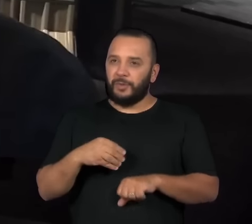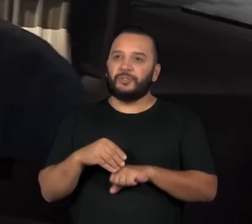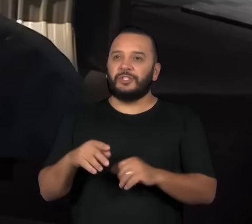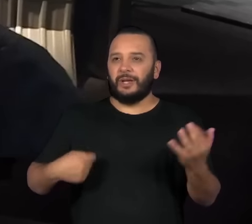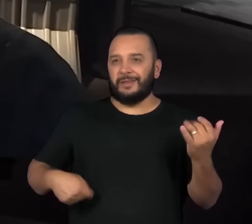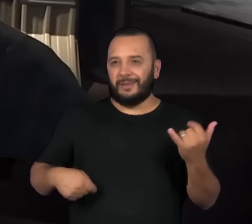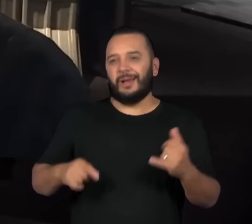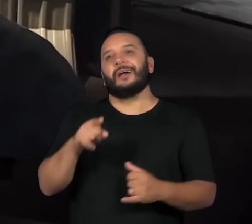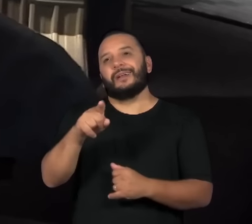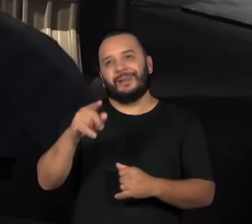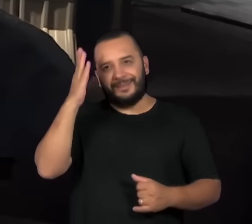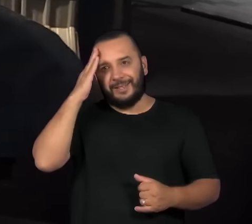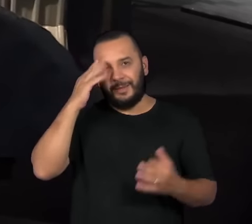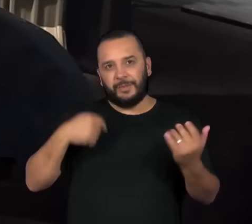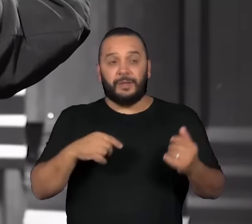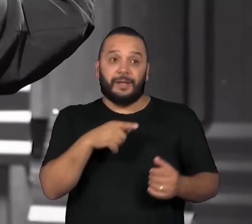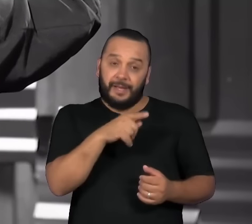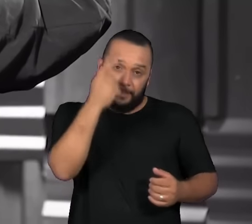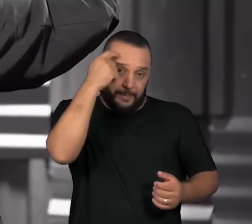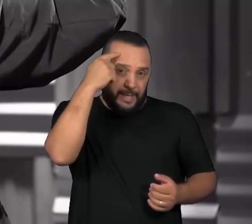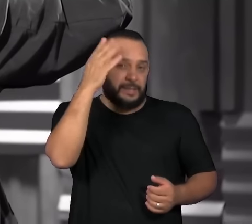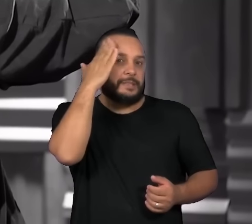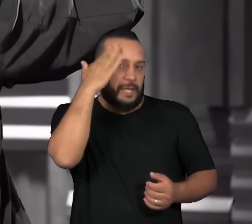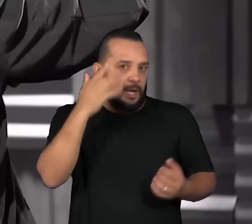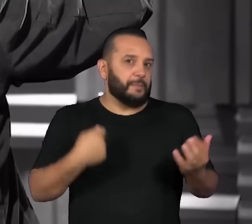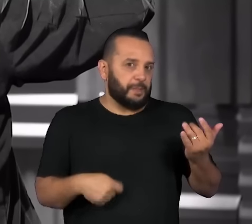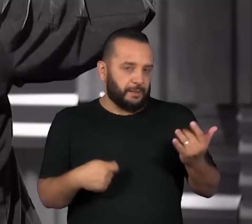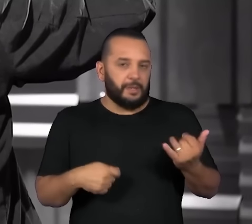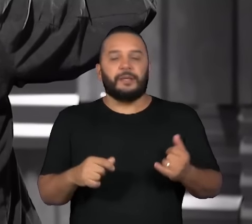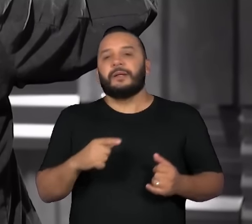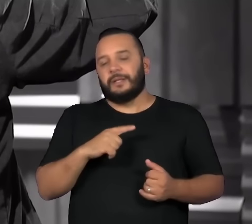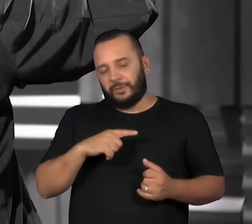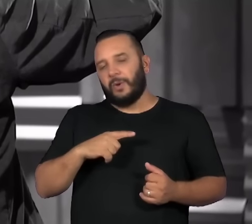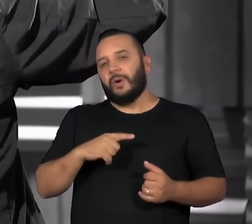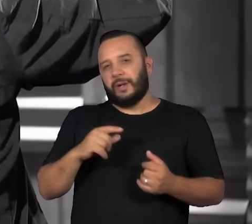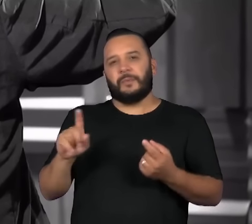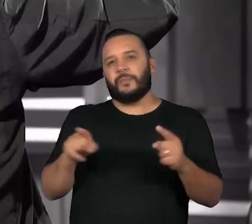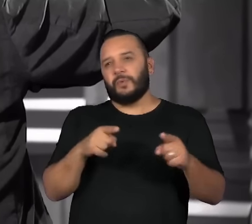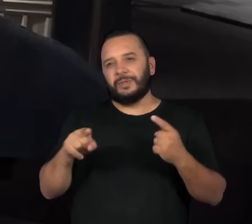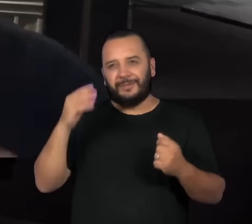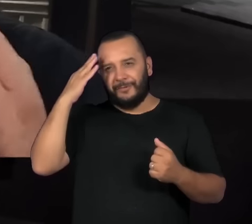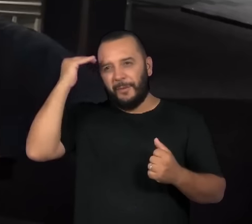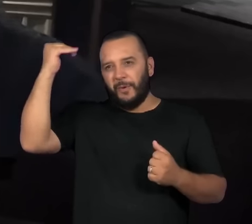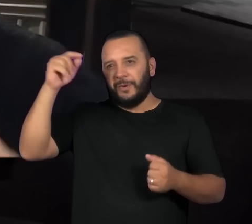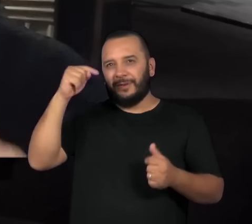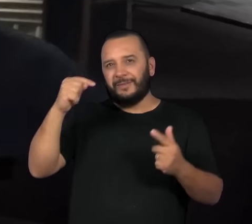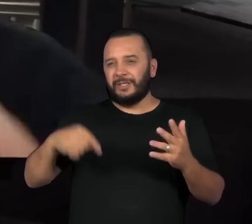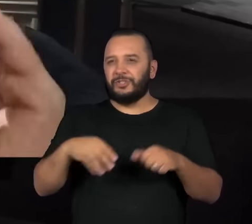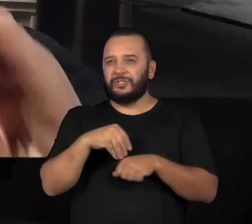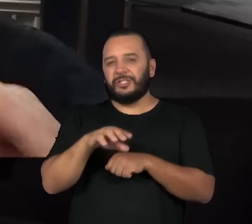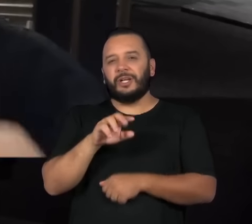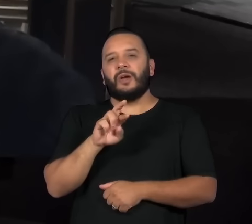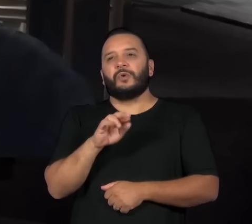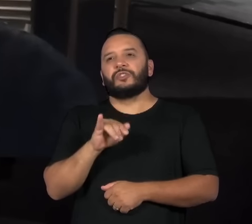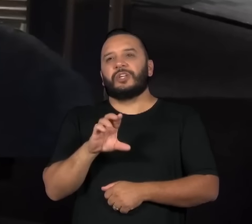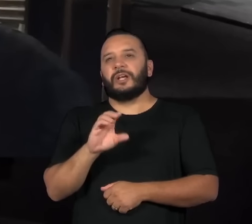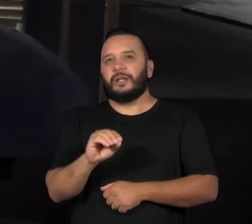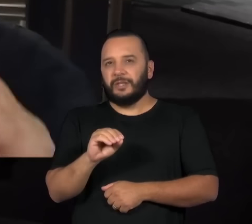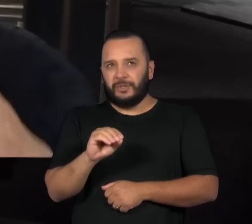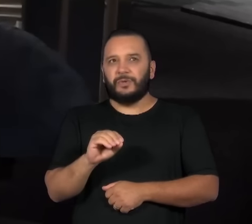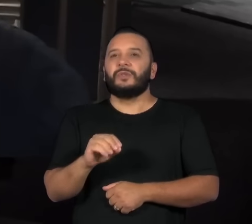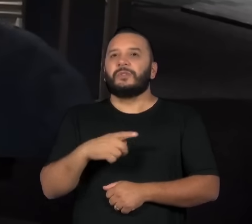Ceni toca guitarra. Ele acha que toca. Ele toca os acordes, toca Pink Floyd, toca uns Creedence. Queria dar uma dica, Rogério. Judas